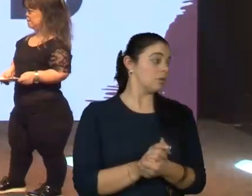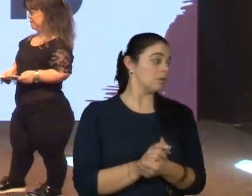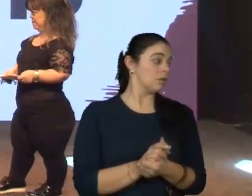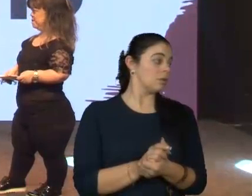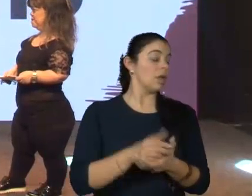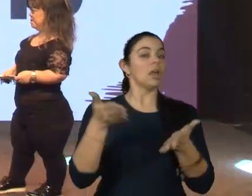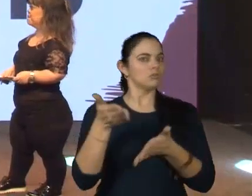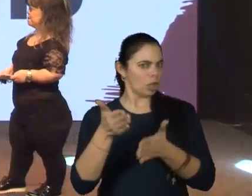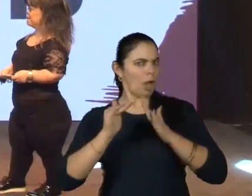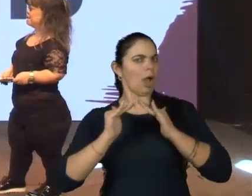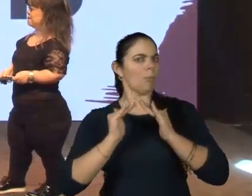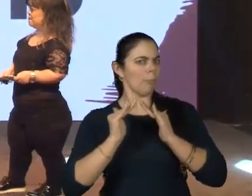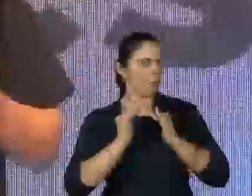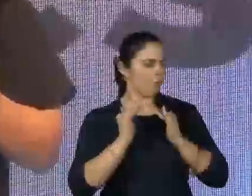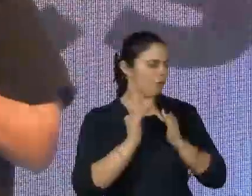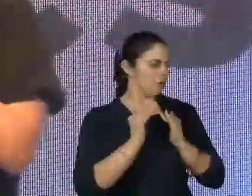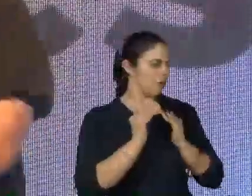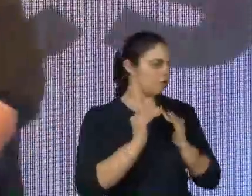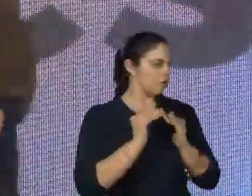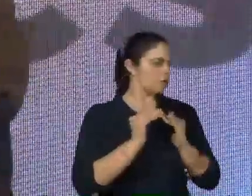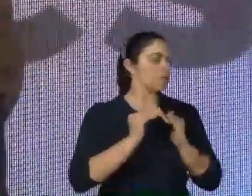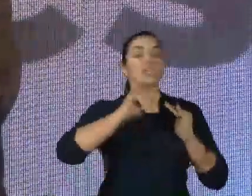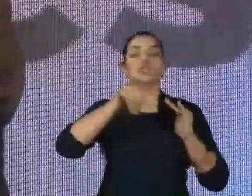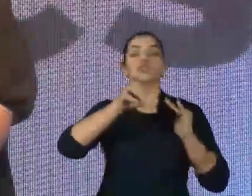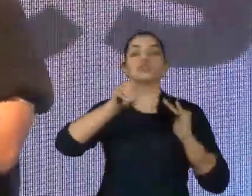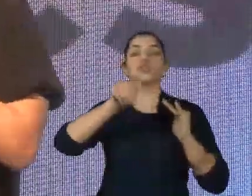eu já morei, eu já pessoa, né?